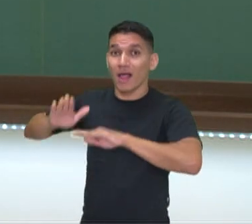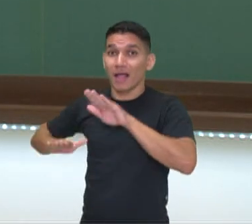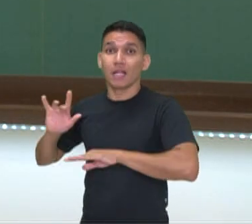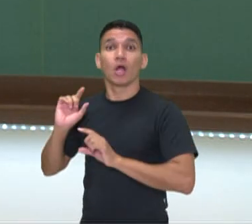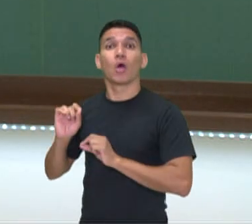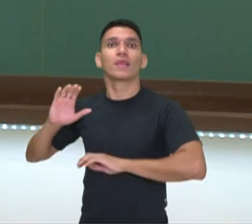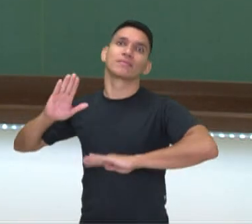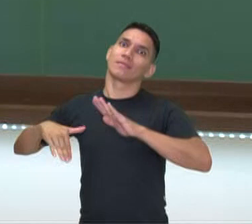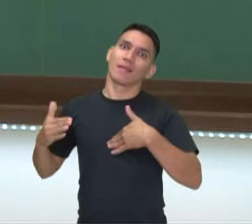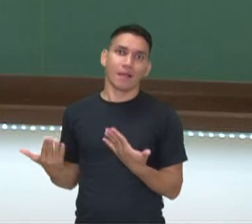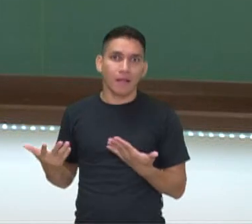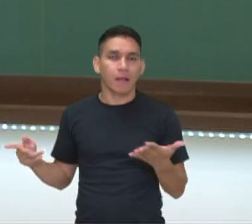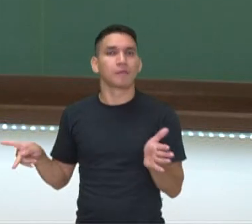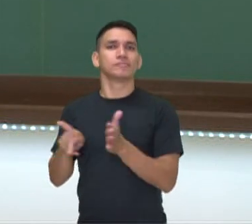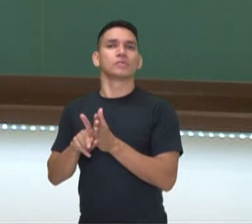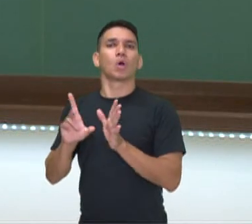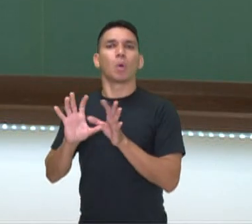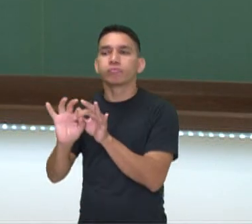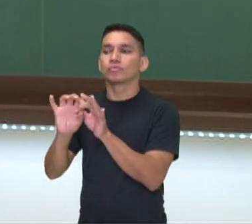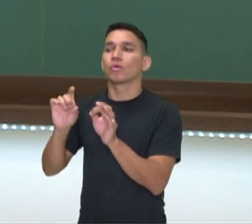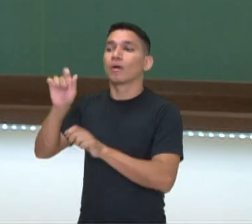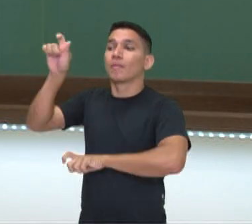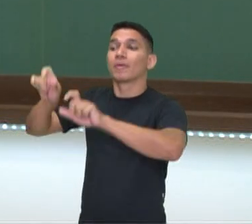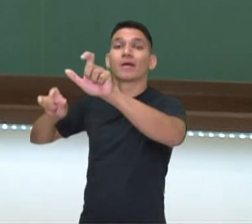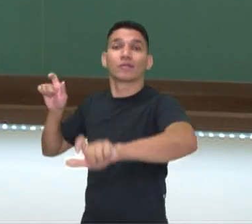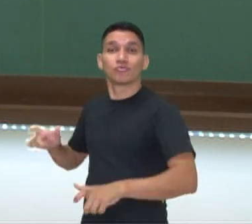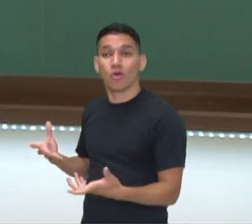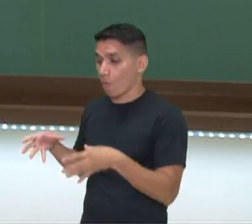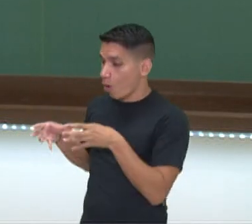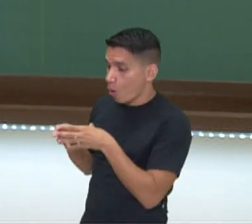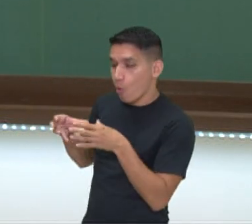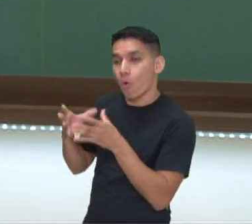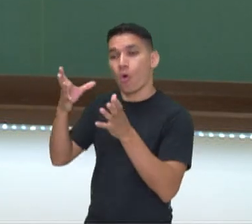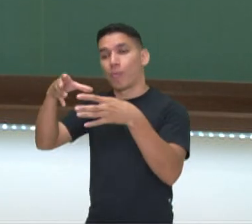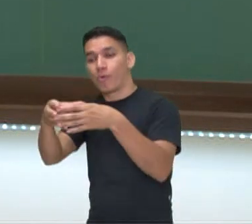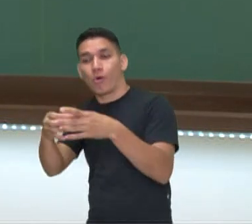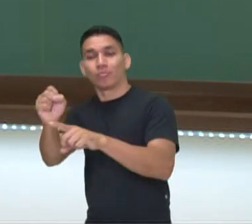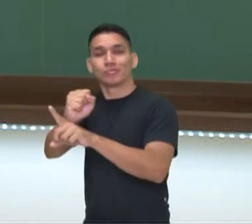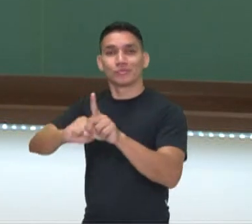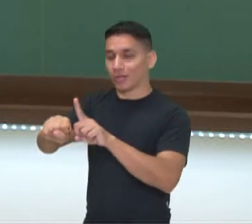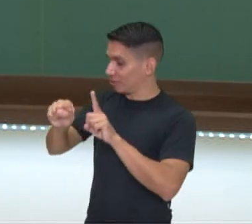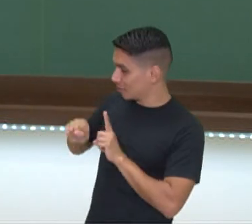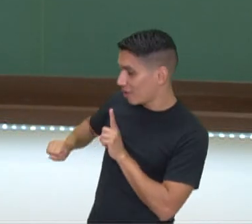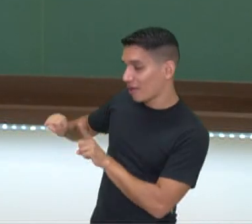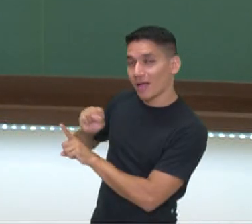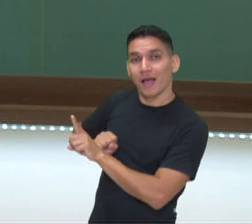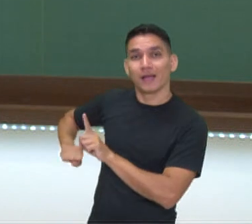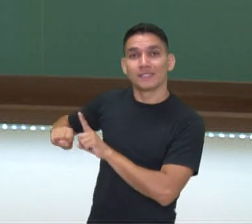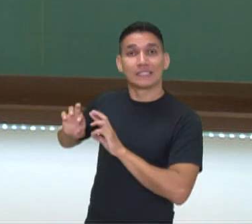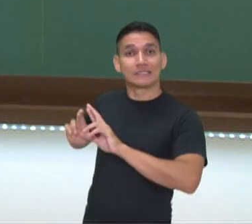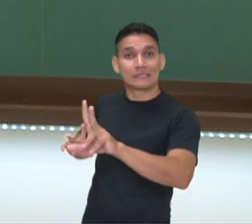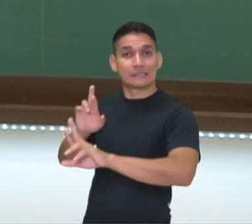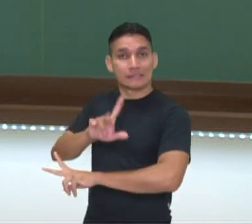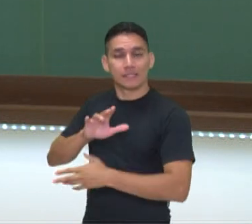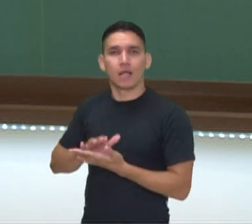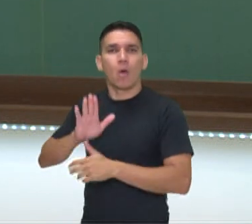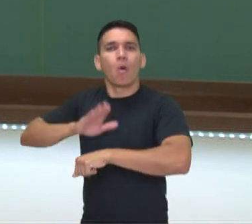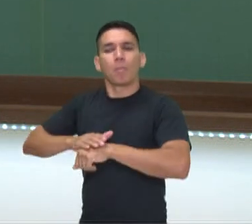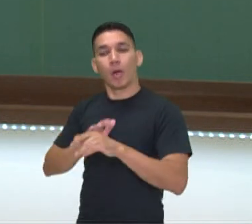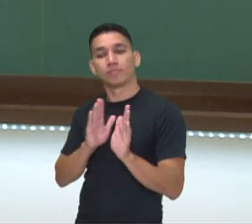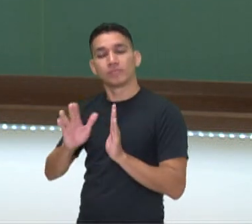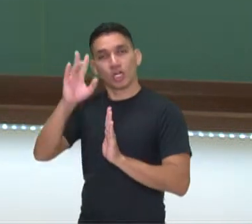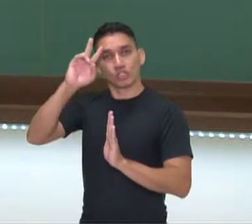vão depender de uma pessoa para outra pessoa, de um grupo social para o outro grupo social, de um momento histórico para